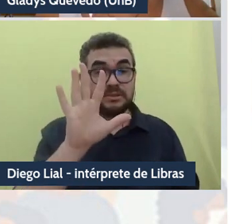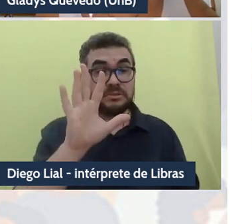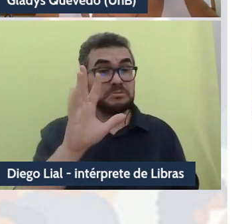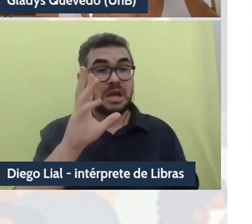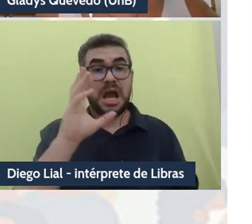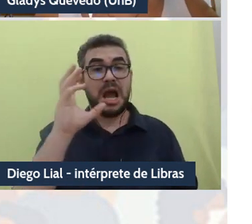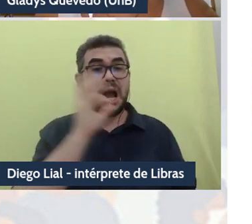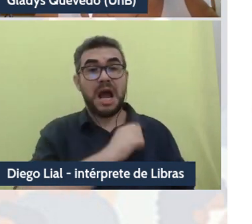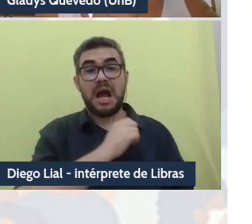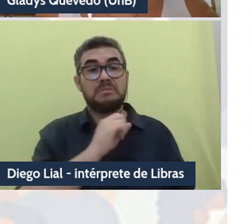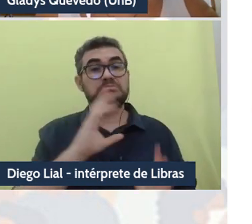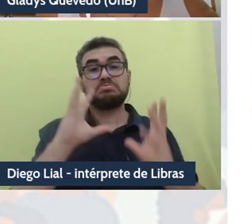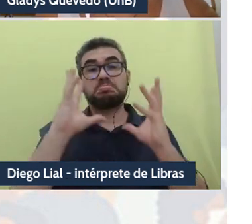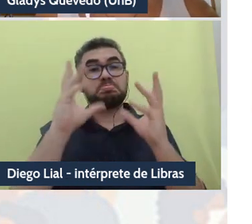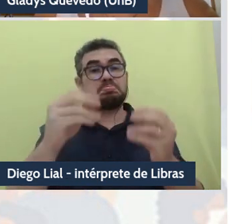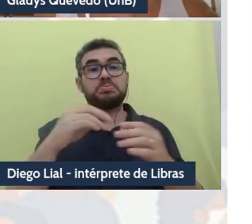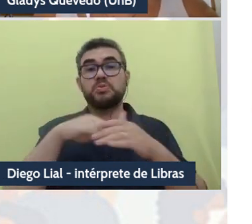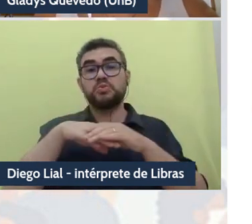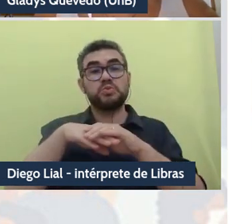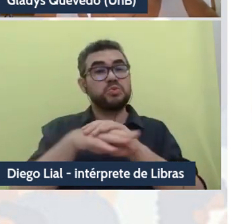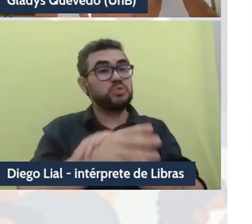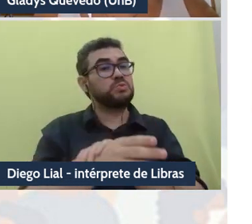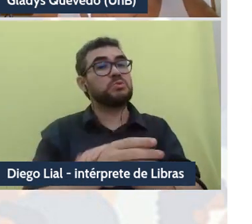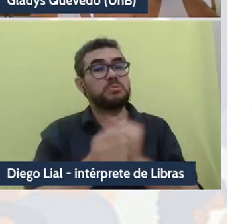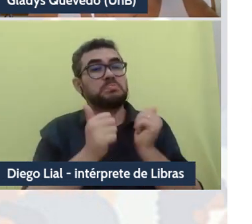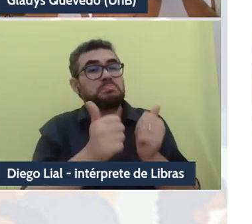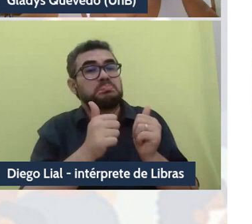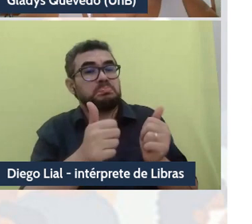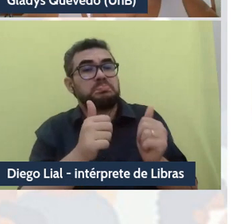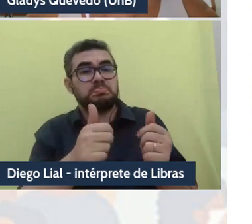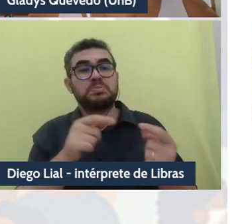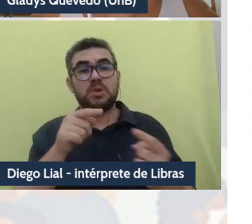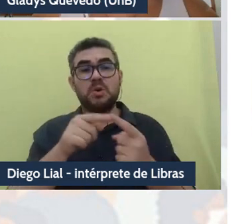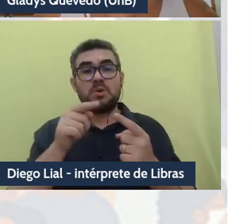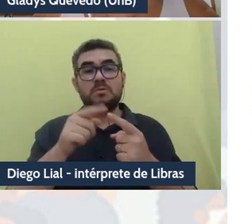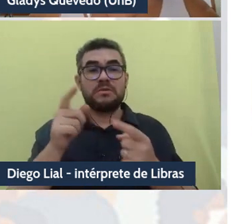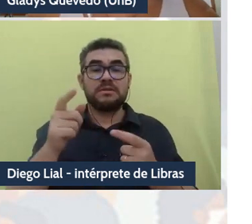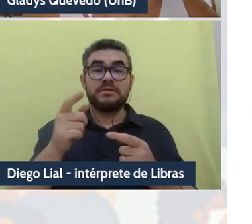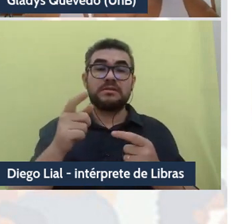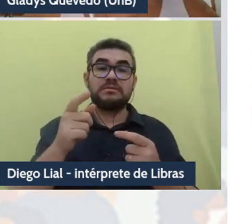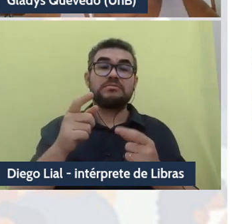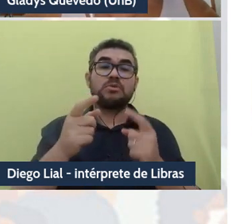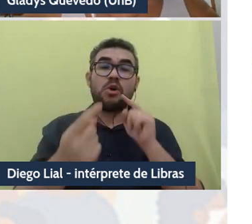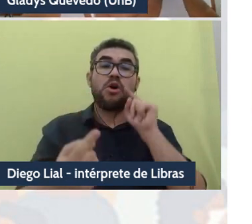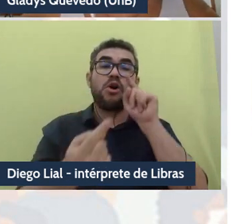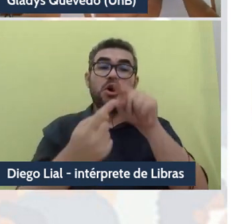como um exame de entrada nas instituições de ensino superior.